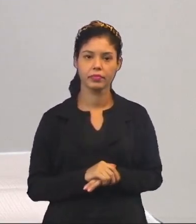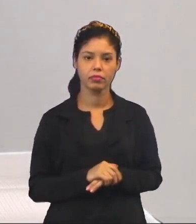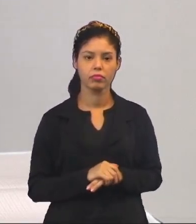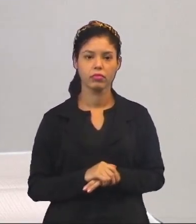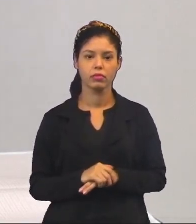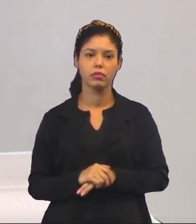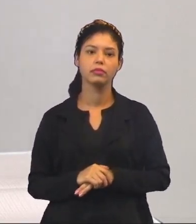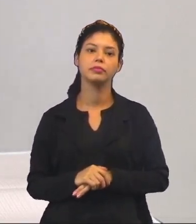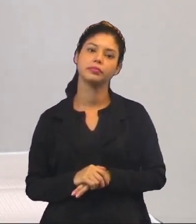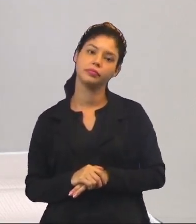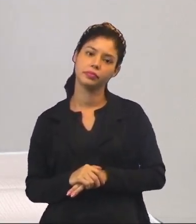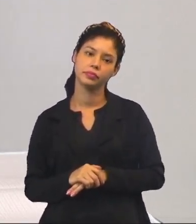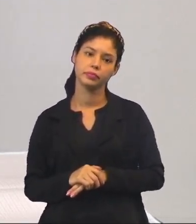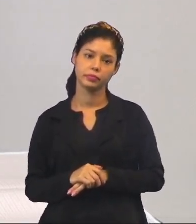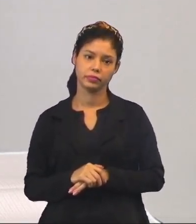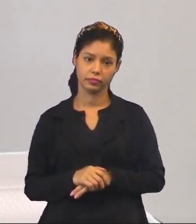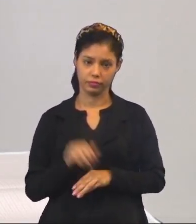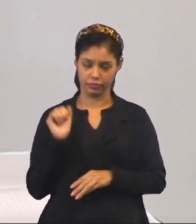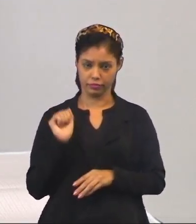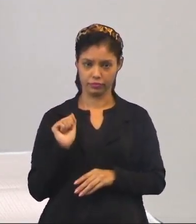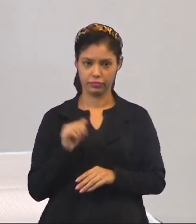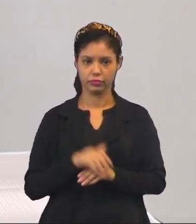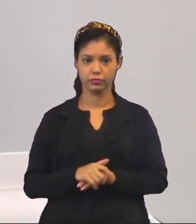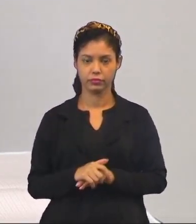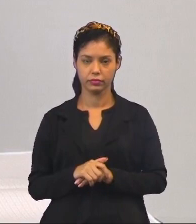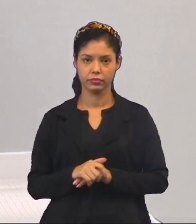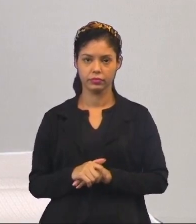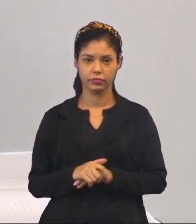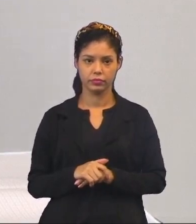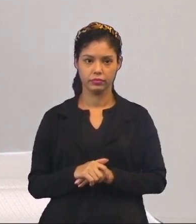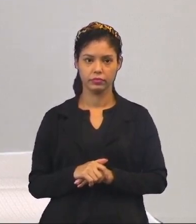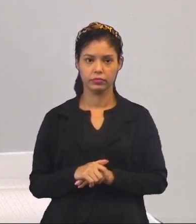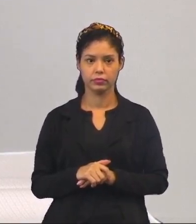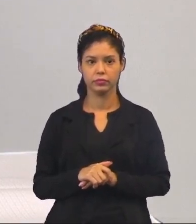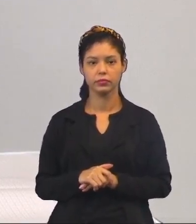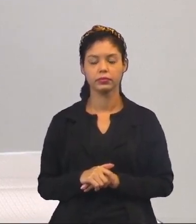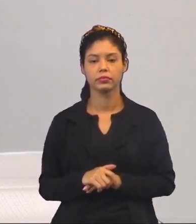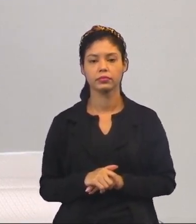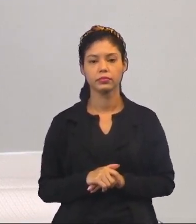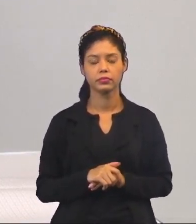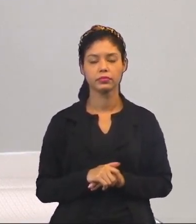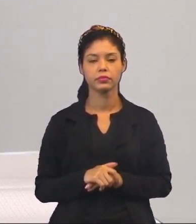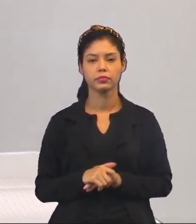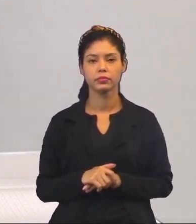fazer isso? Vamos aqui escrever área, o azinho para a área, tá bom?